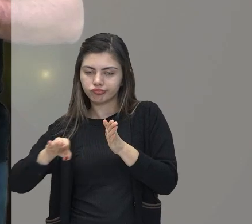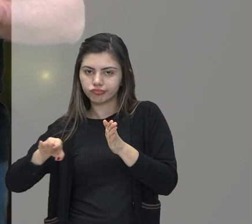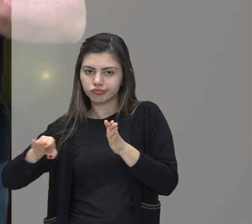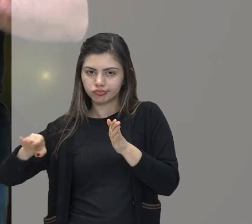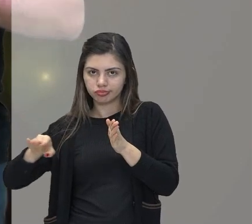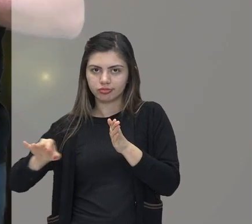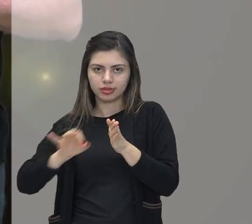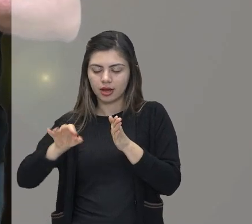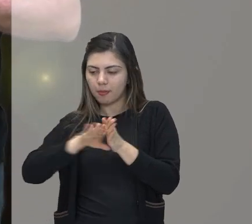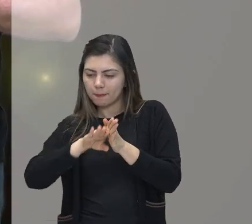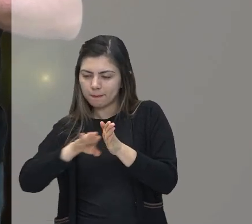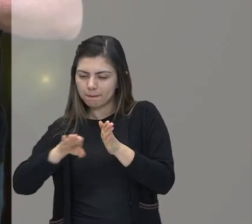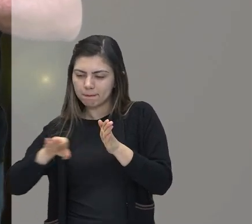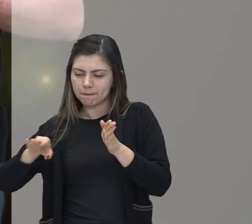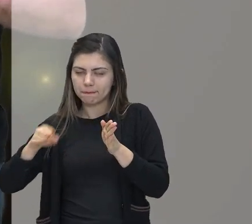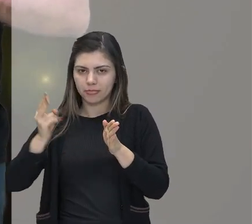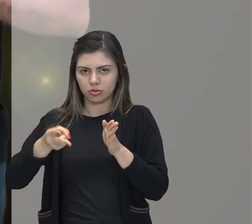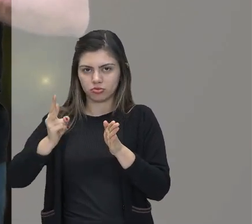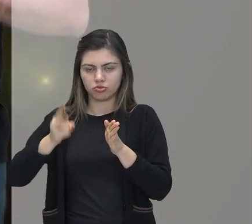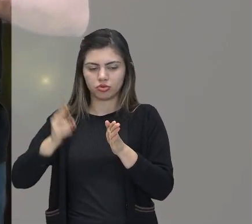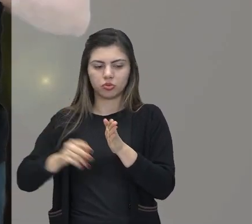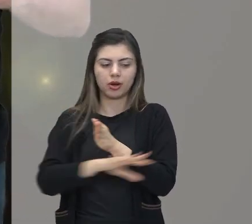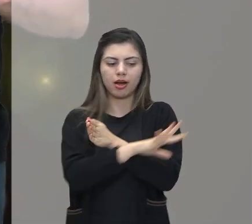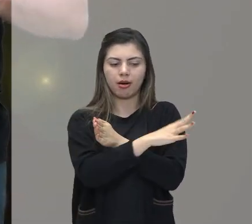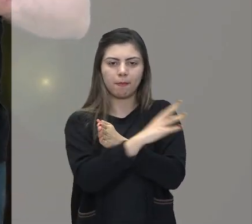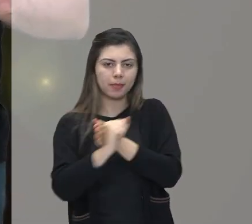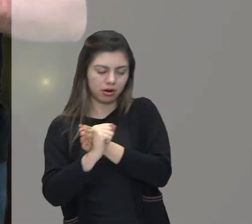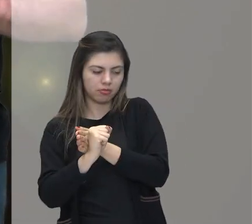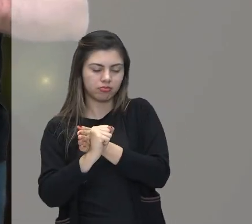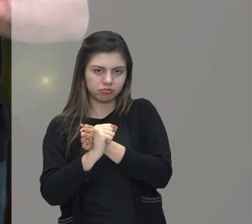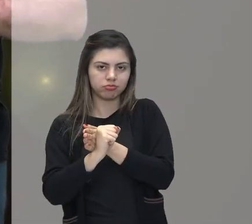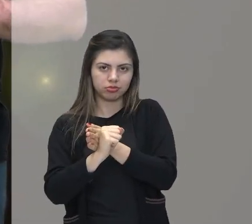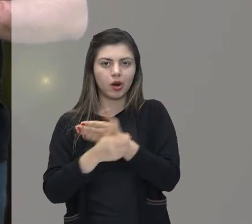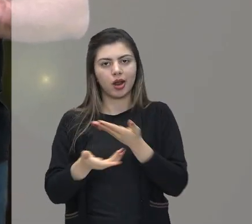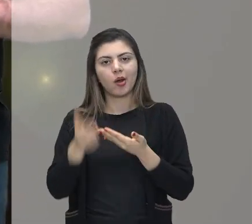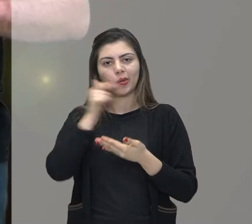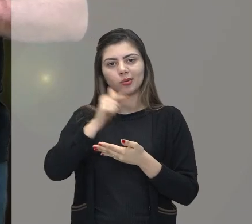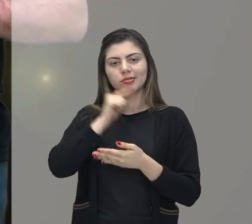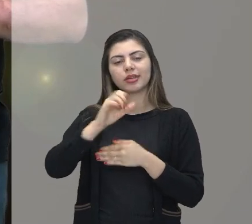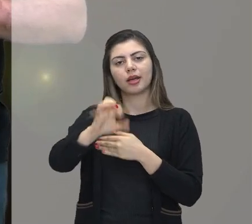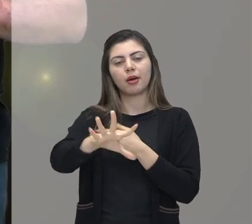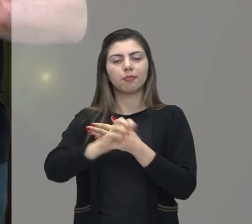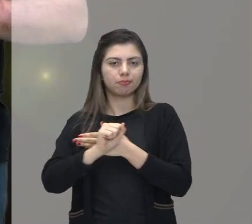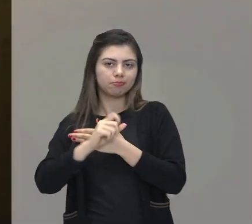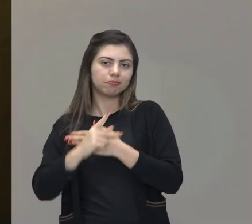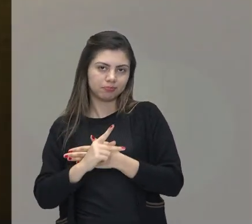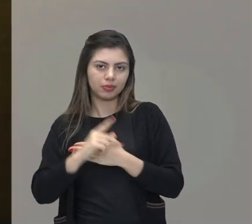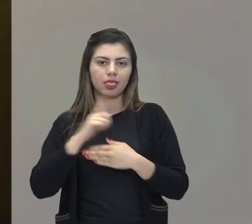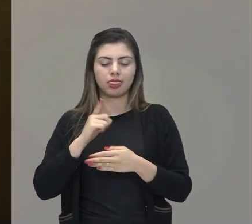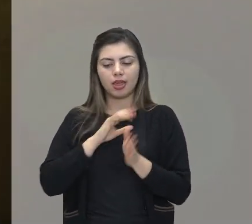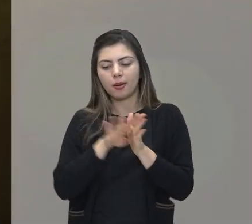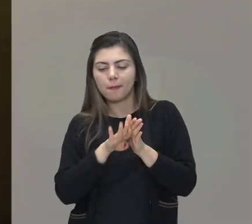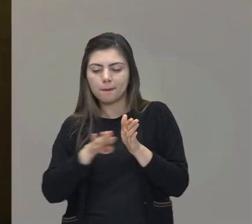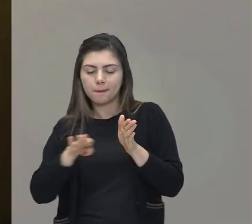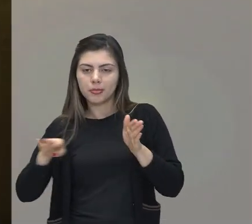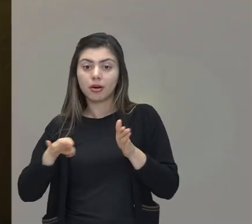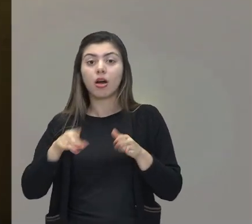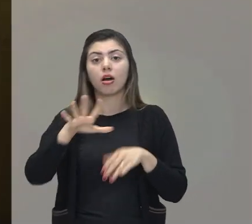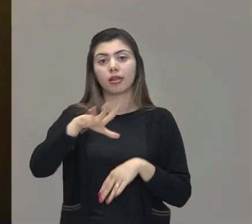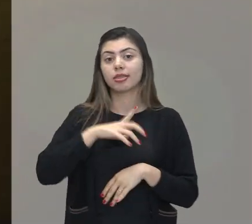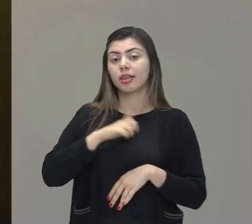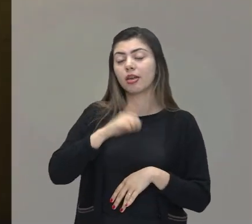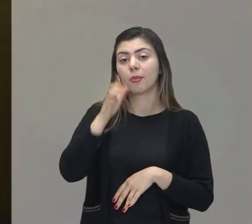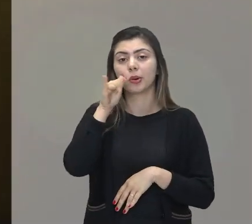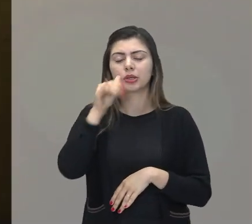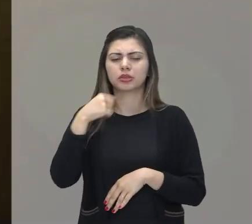direção fixa. E aí vai fazer o trabalho aí de polarizar a luz em determinada direção. Sabe um fato curioso? O nosso